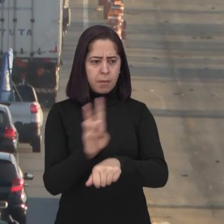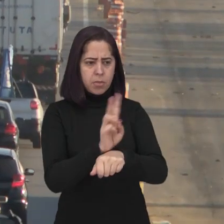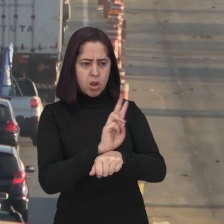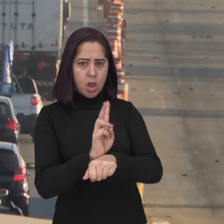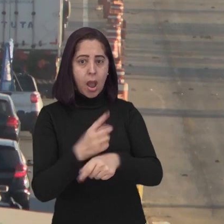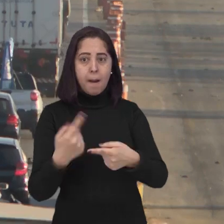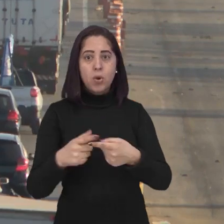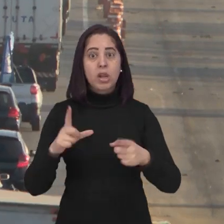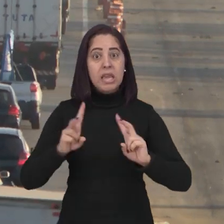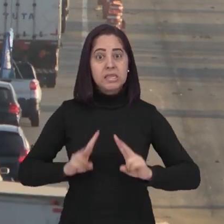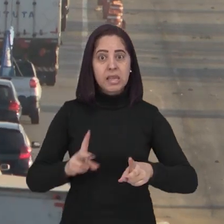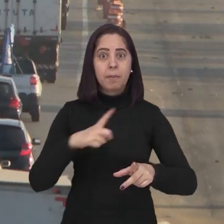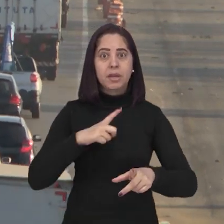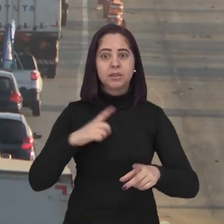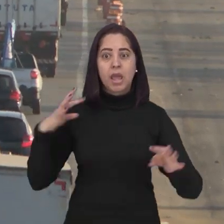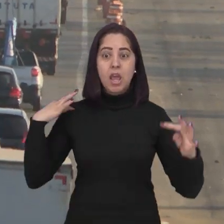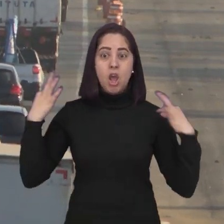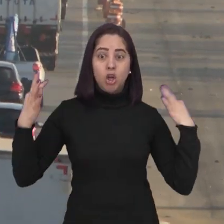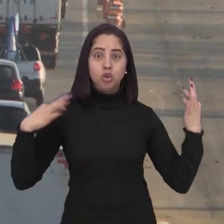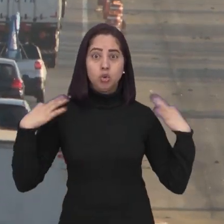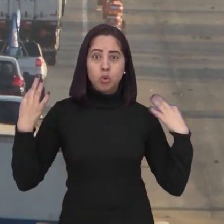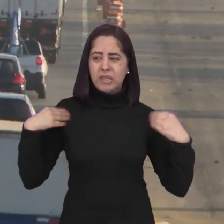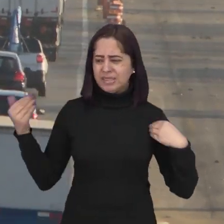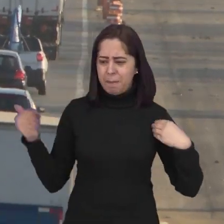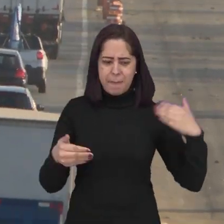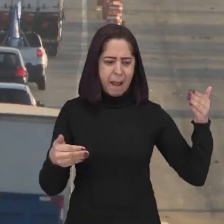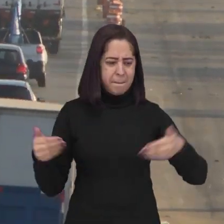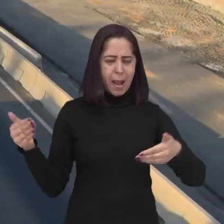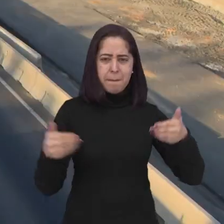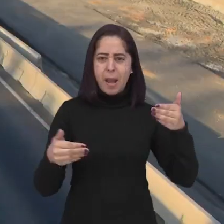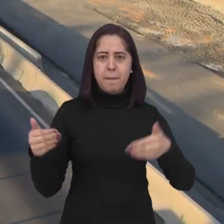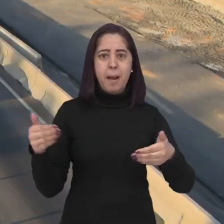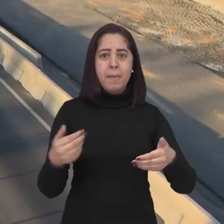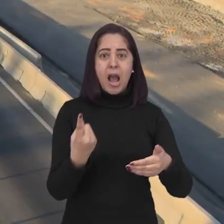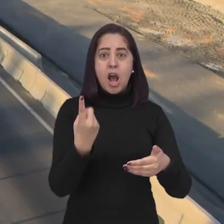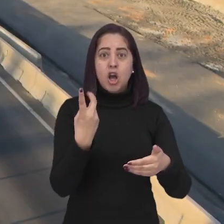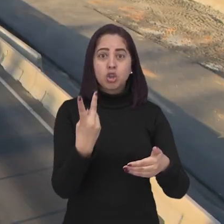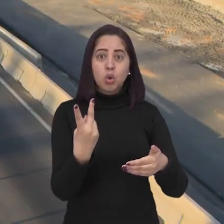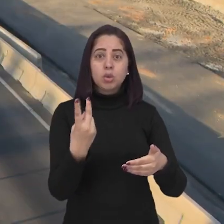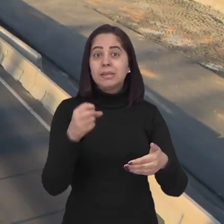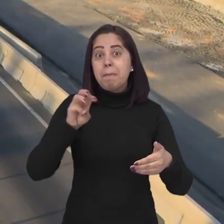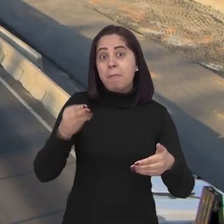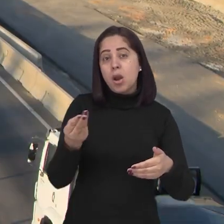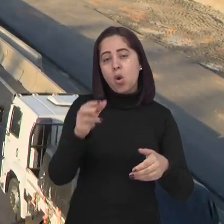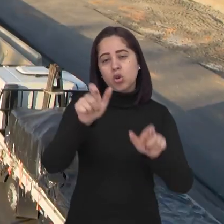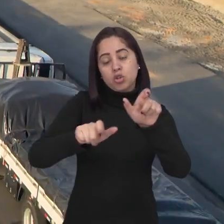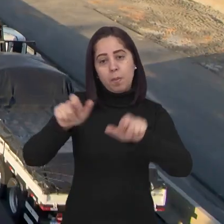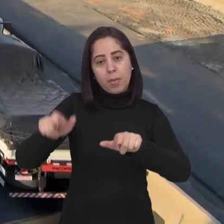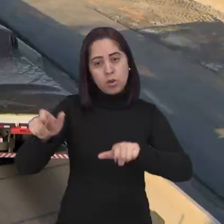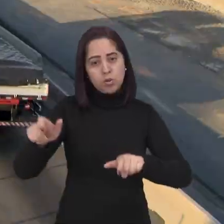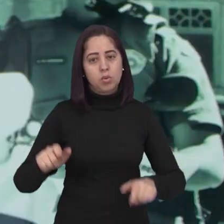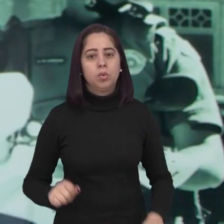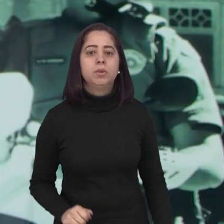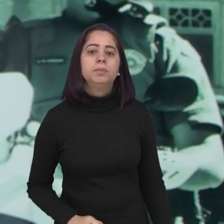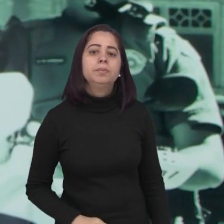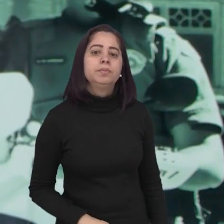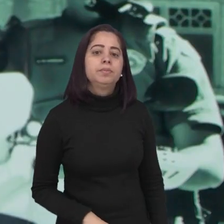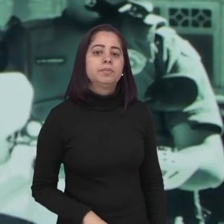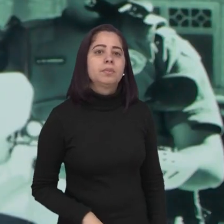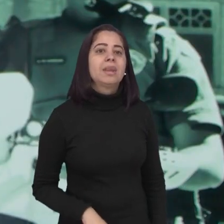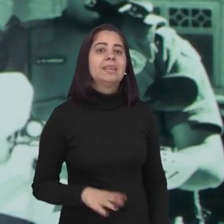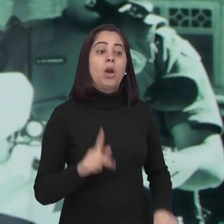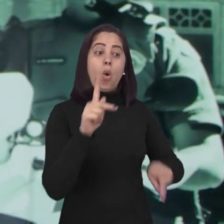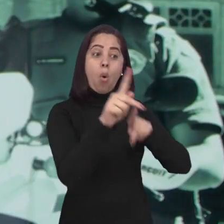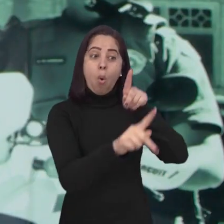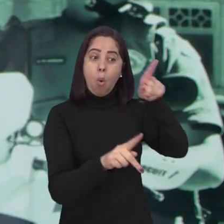movimento de turistas, que chega a 12 milhões de pessoas, 3 vezes a população do Uruguai. Eu preciso